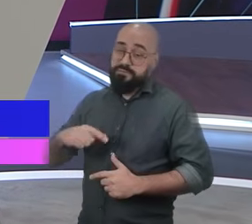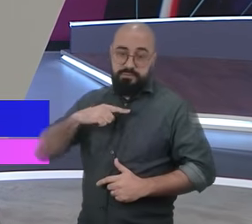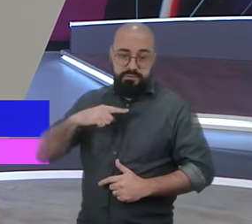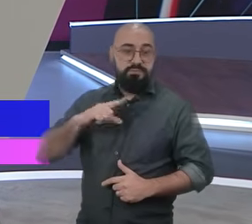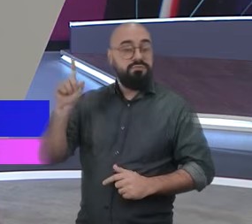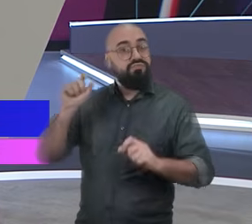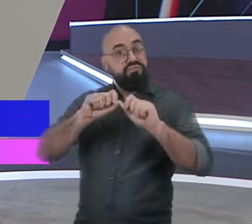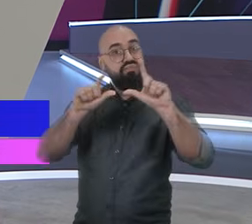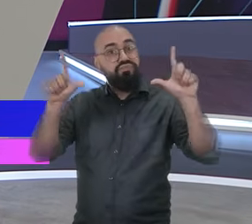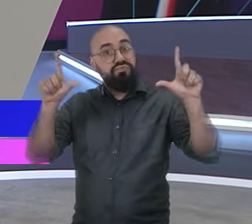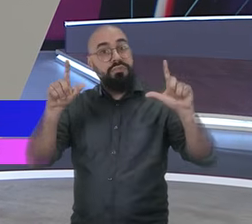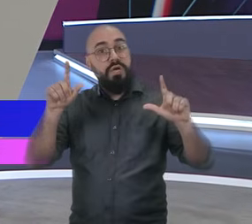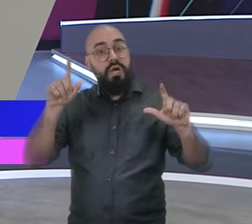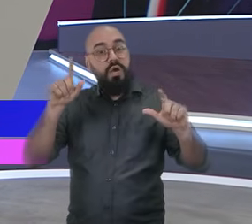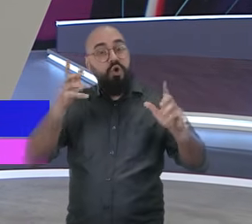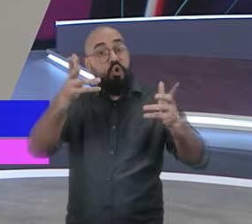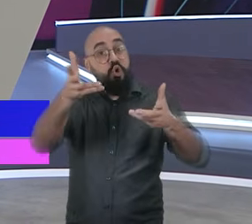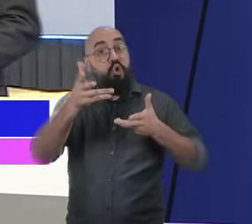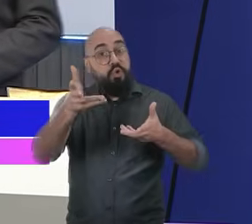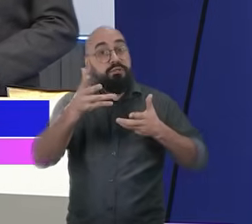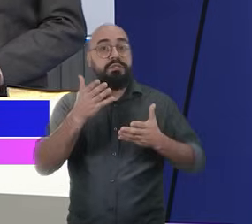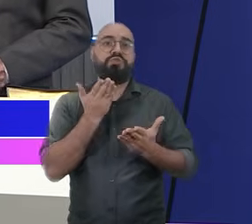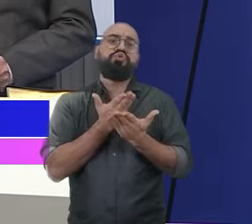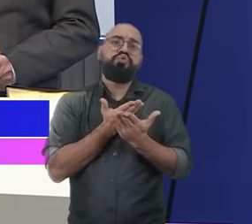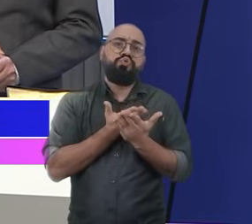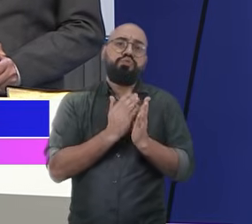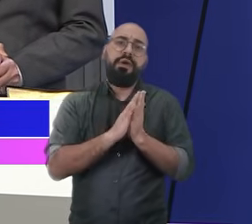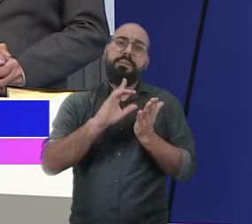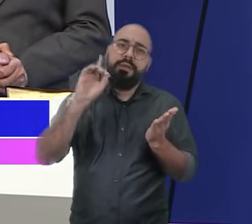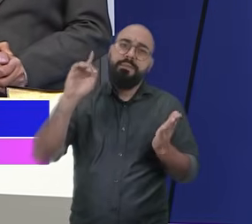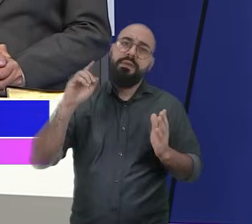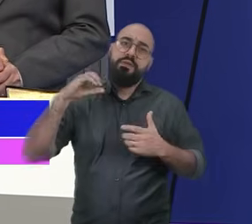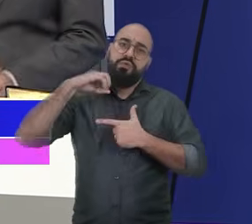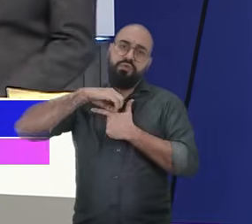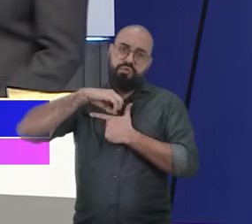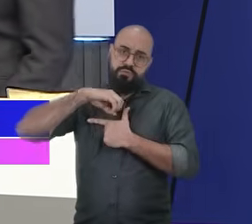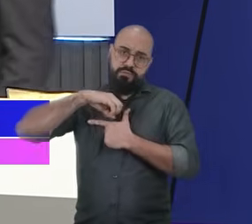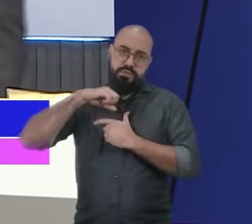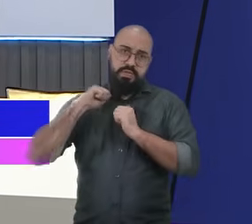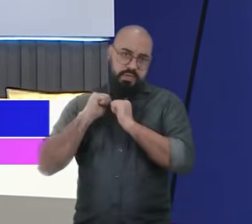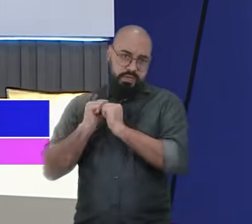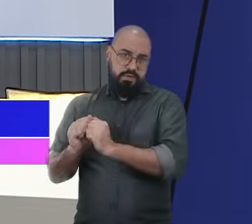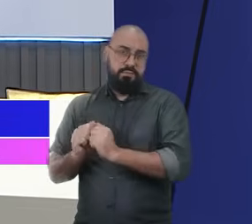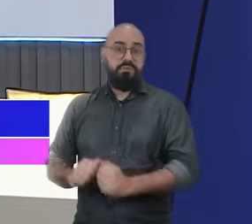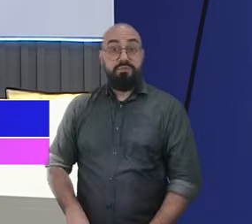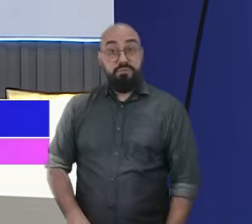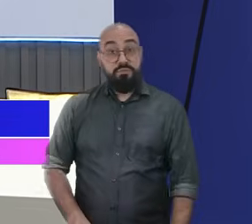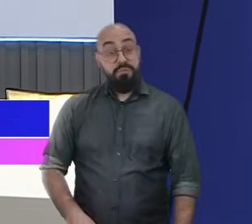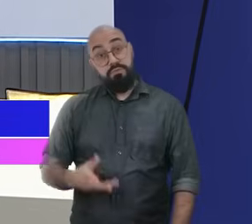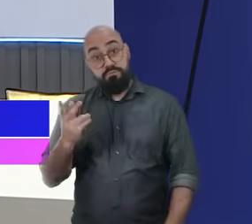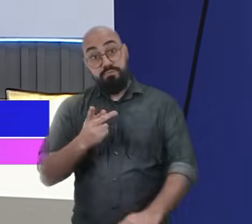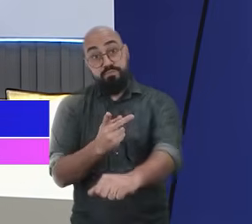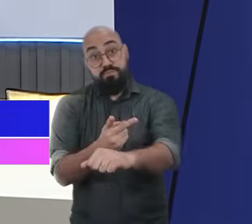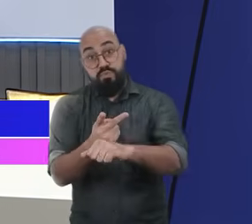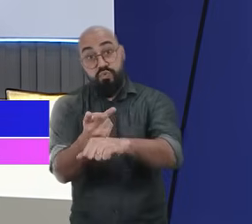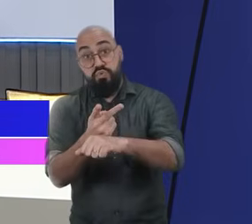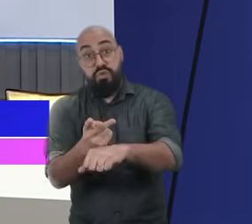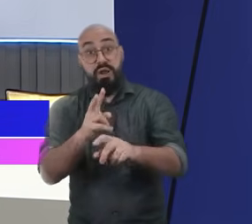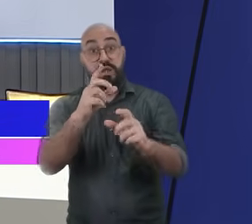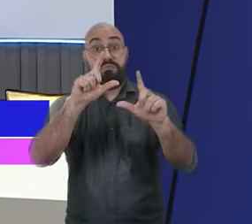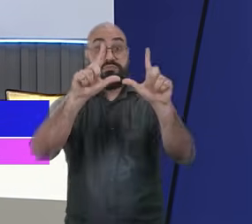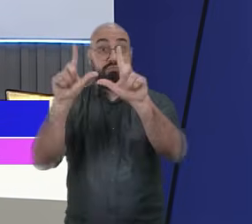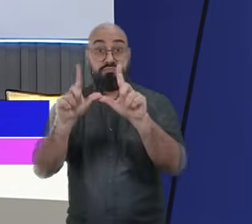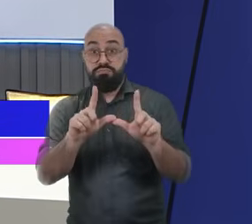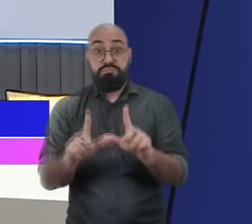encontrar o seguinte convite: estude a Bíblia com a Novo Tempo. Então você procura o estudo